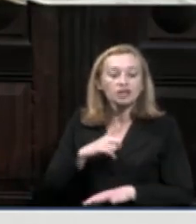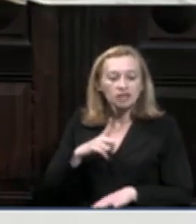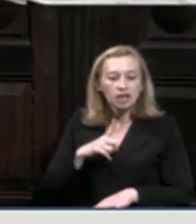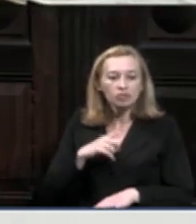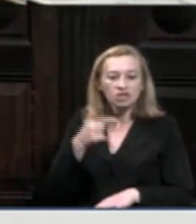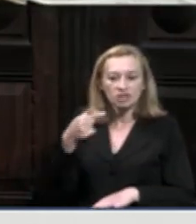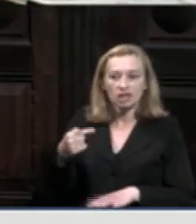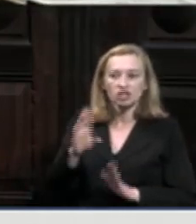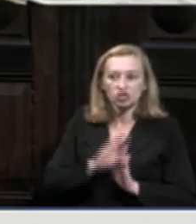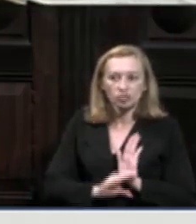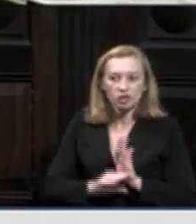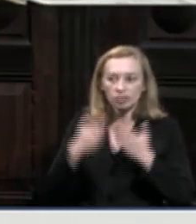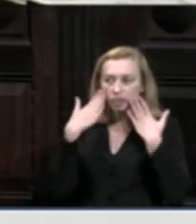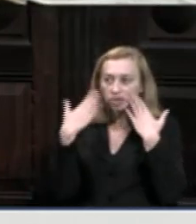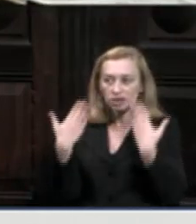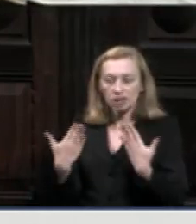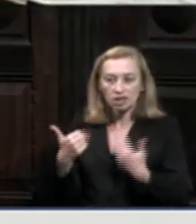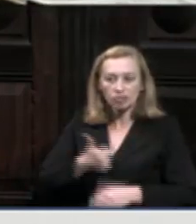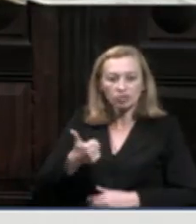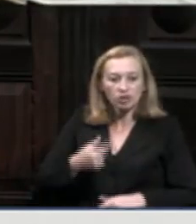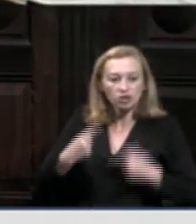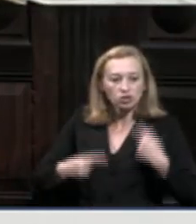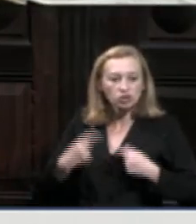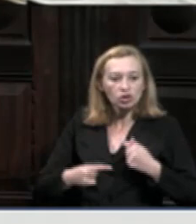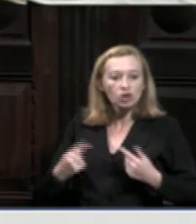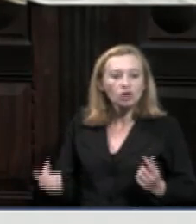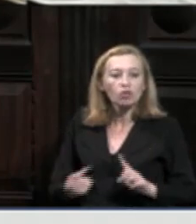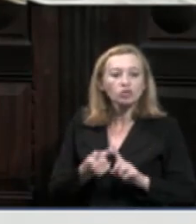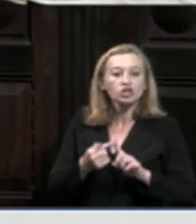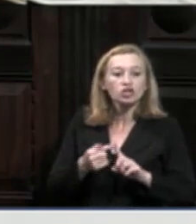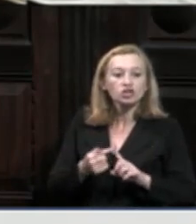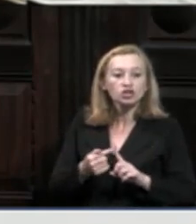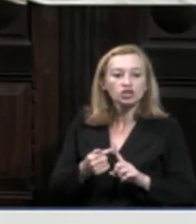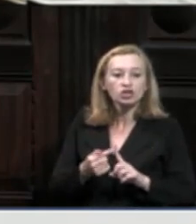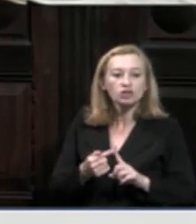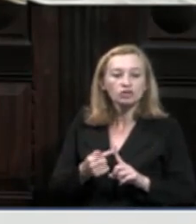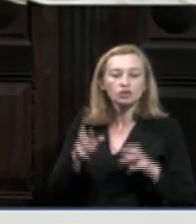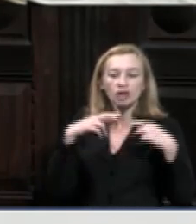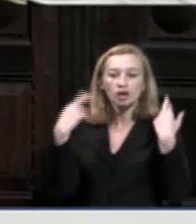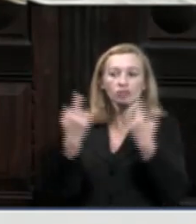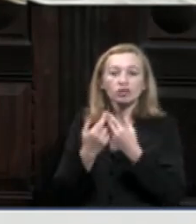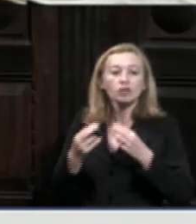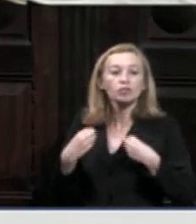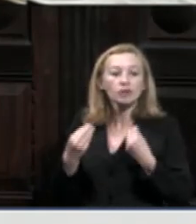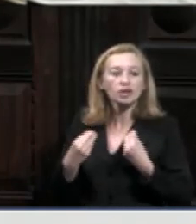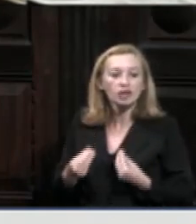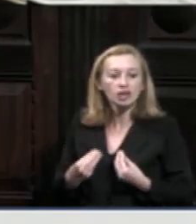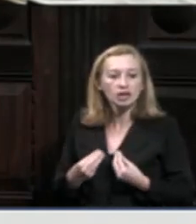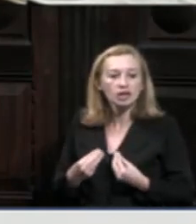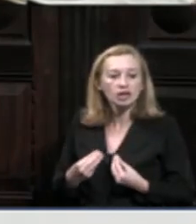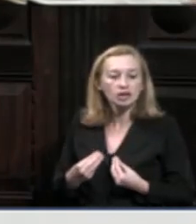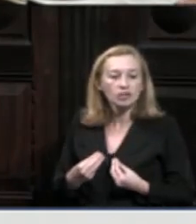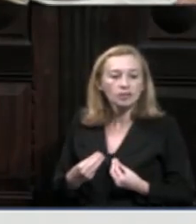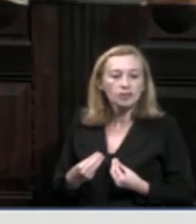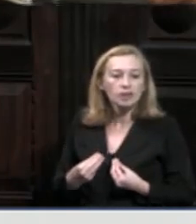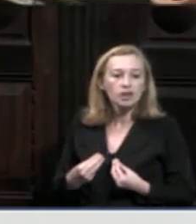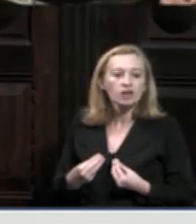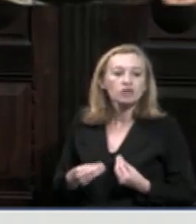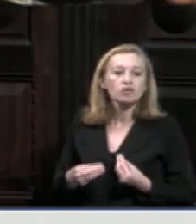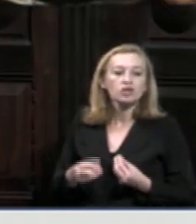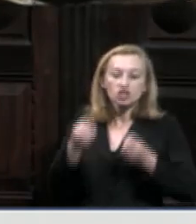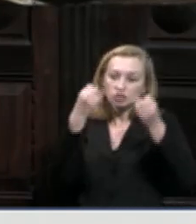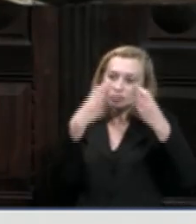emendas apresentadas na primeira discussão. O objetivo é que a audiência pública possa se debruçar especificamente sobre essas 7